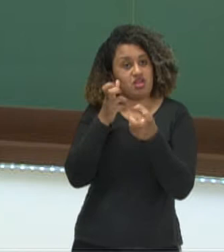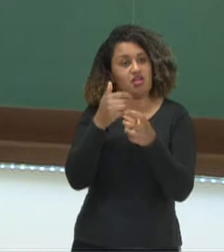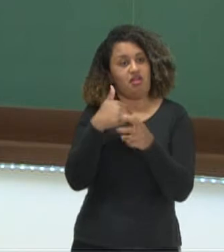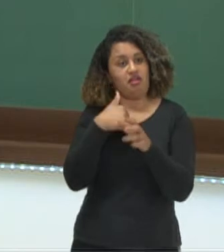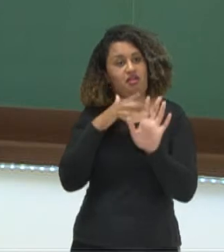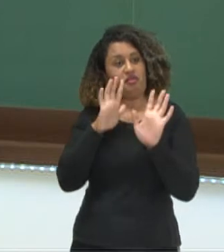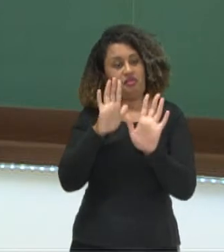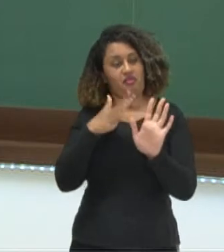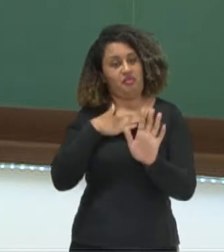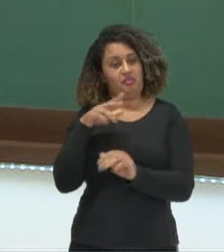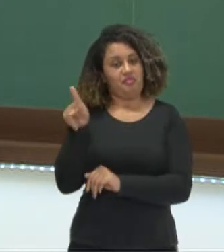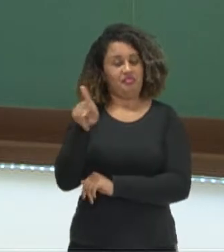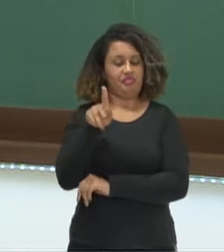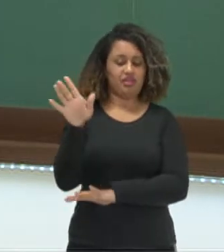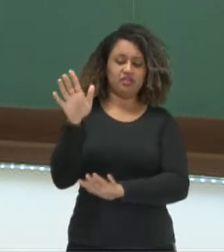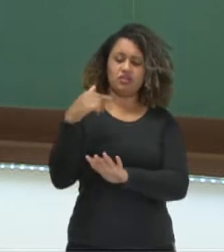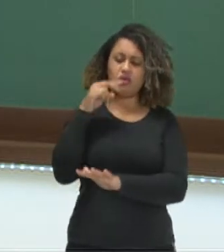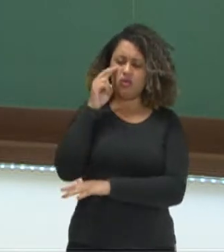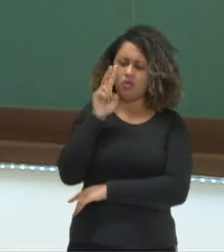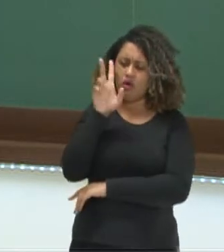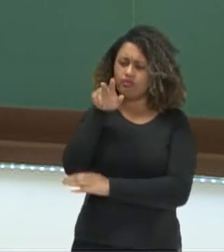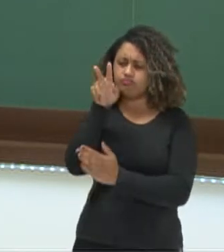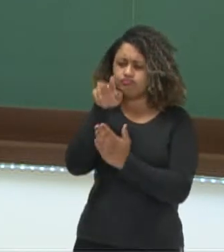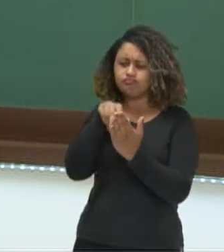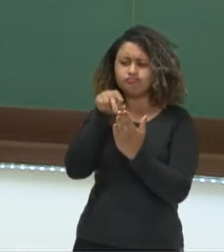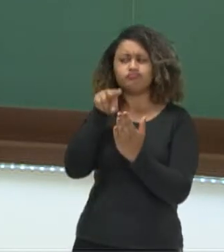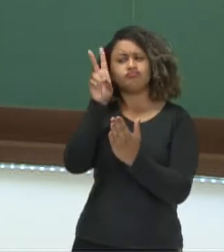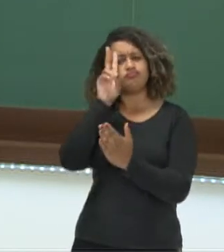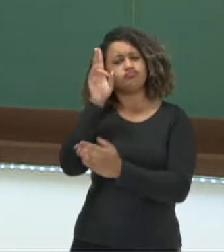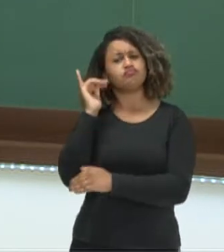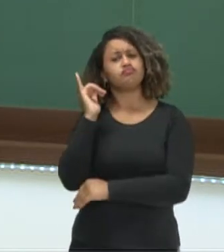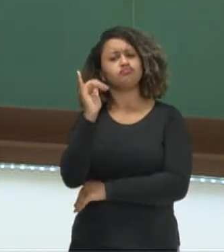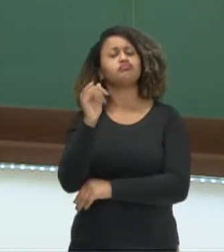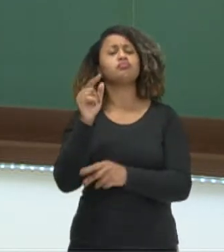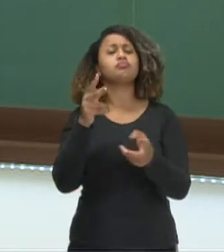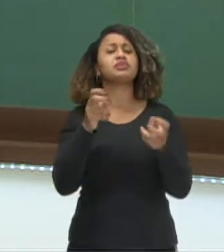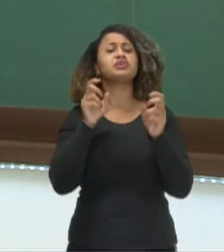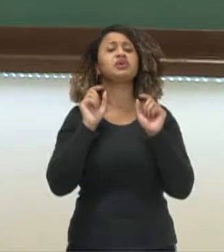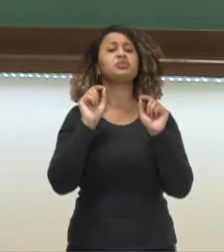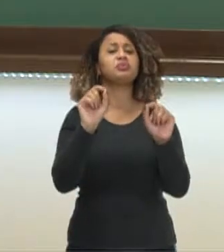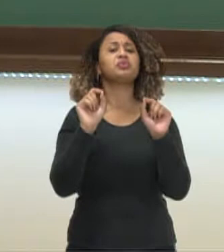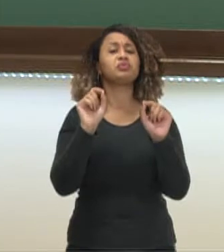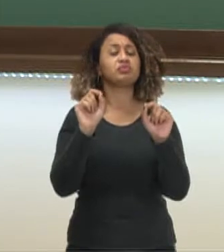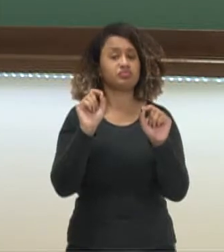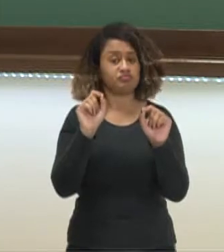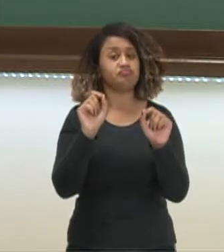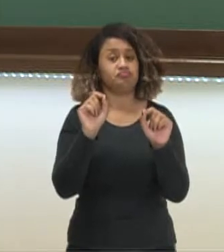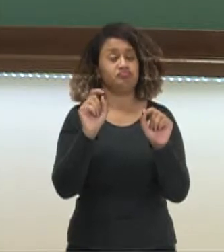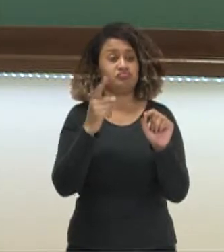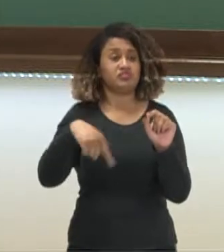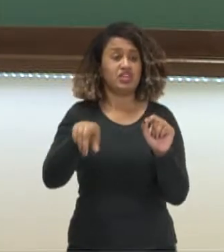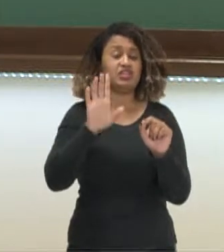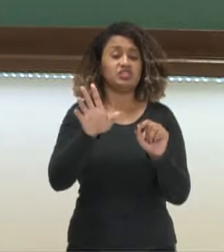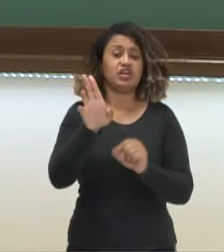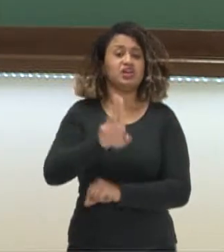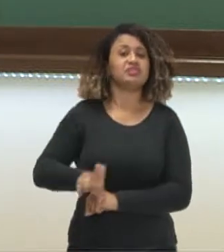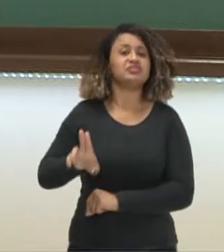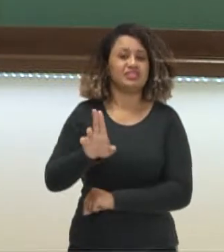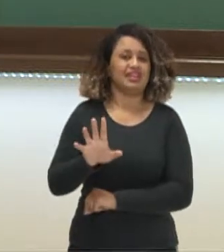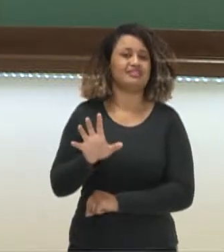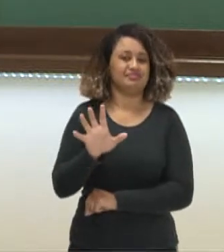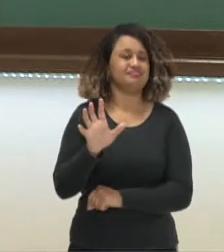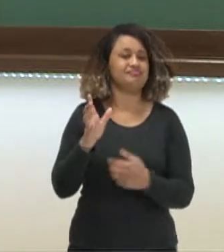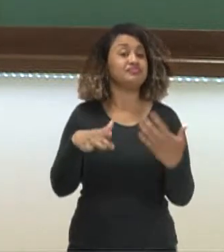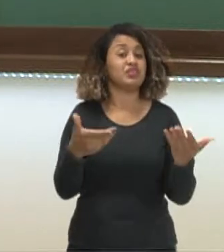né, como professor, às vezes eu olho para isso e eu fico impressionado porque eles já utilizavam isso.